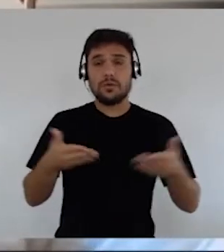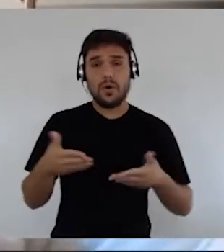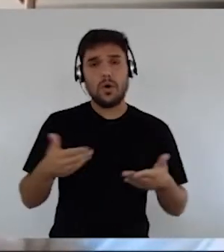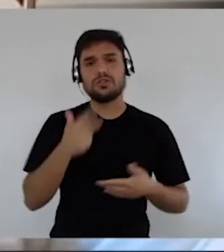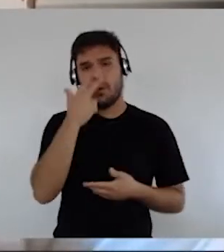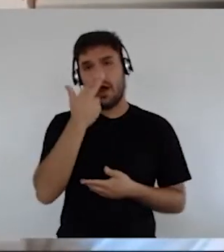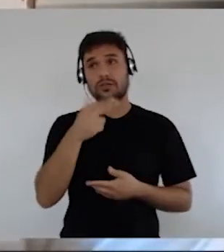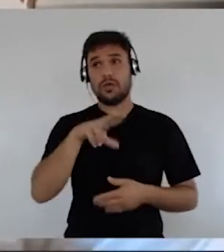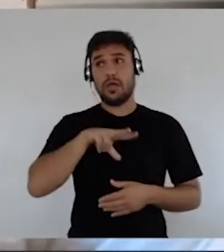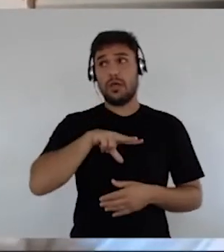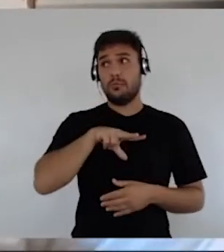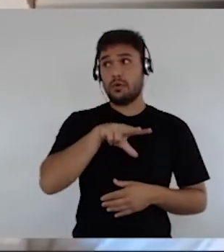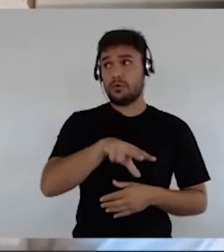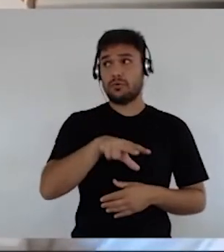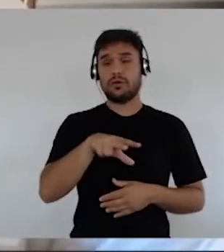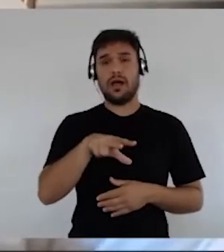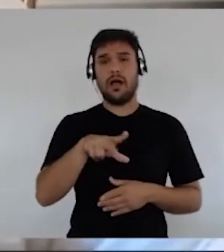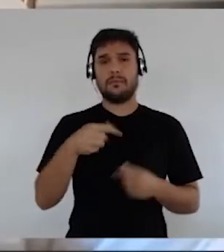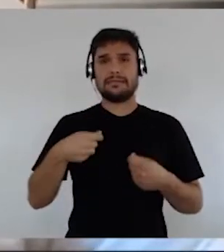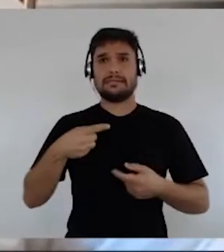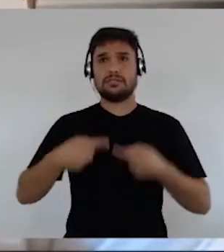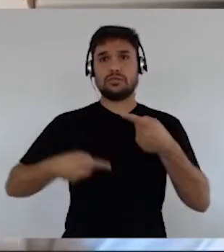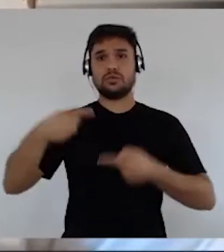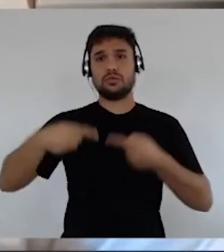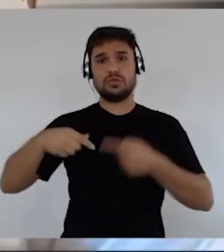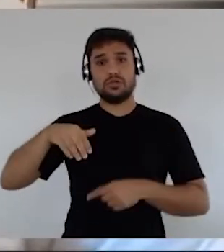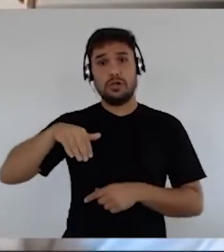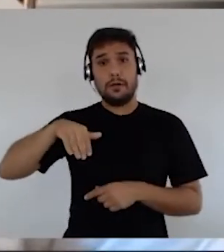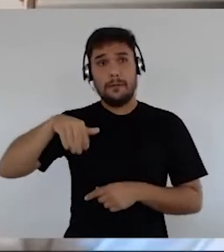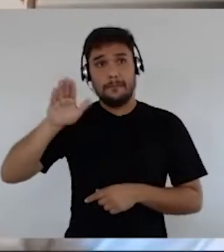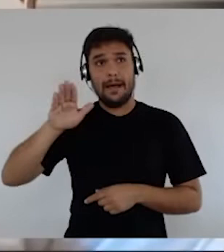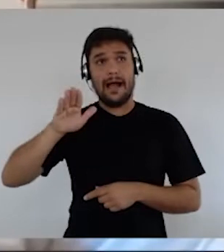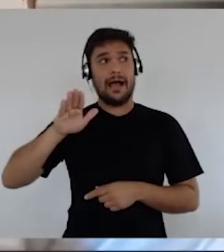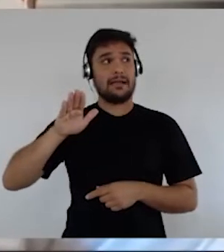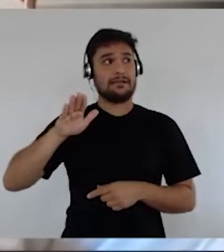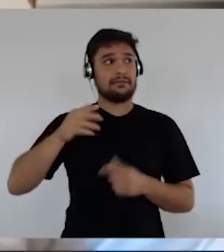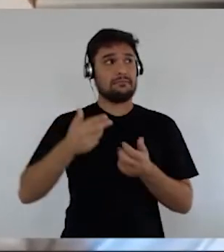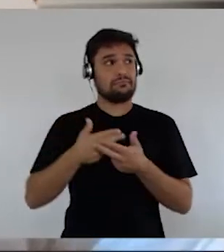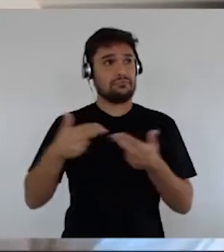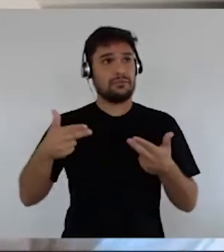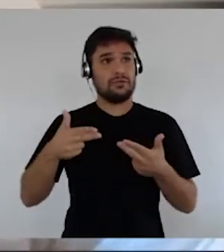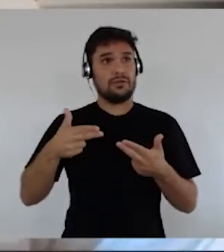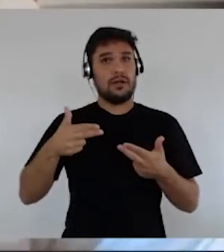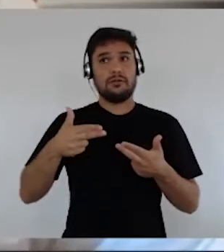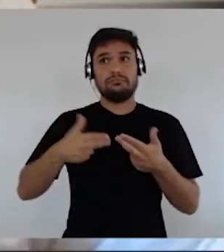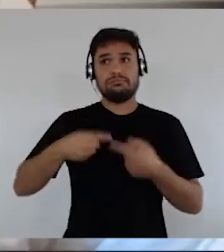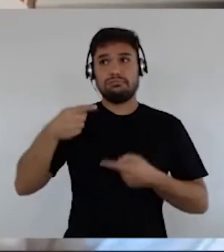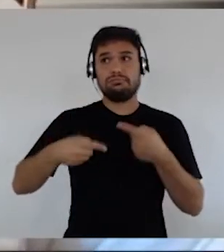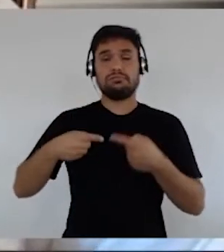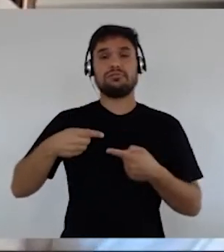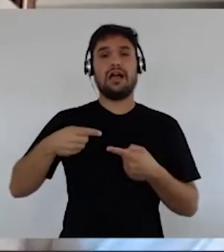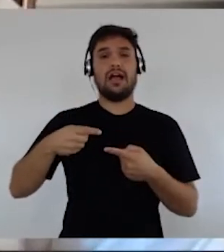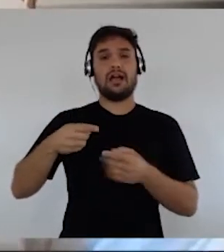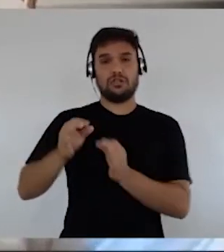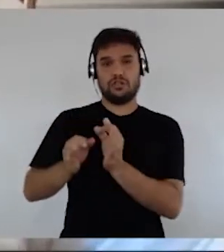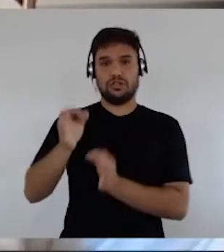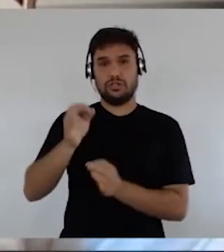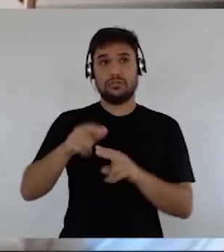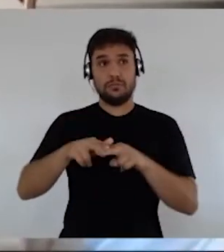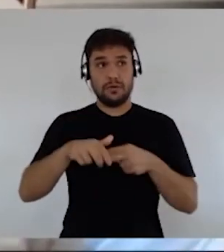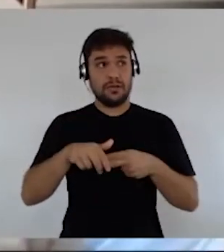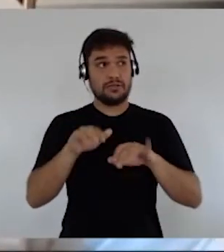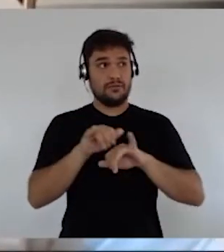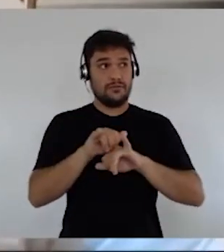que em Portugal cada vez se vai discutir mais meios alternativos ou complementares da justiça pública. E por isso é que se